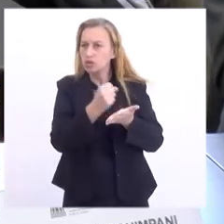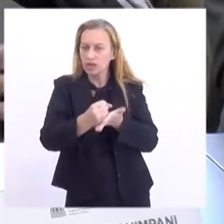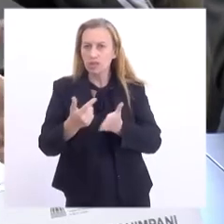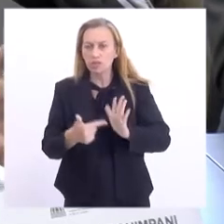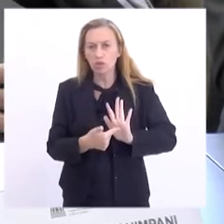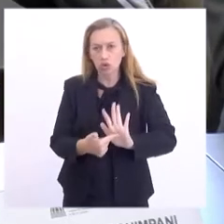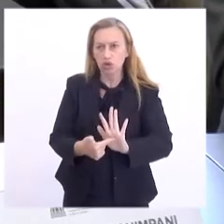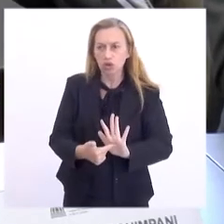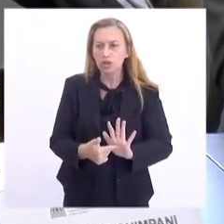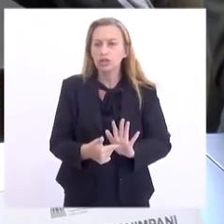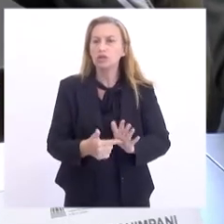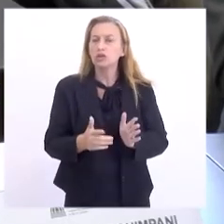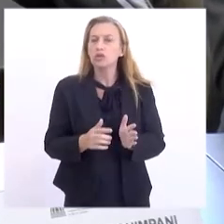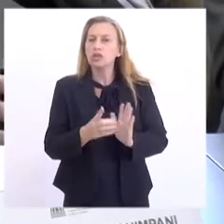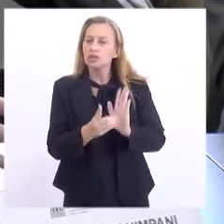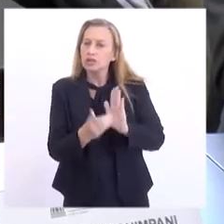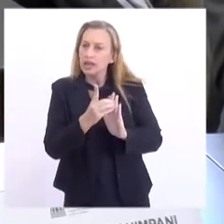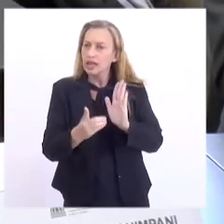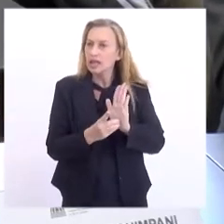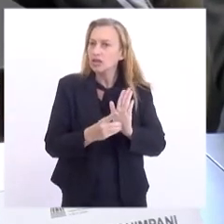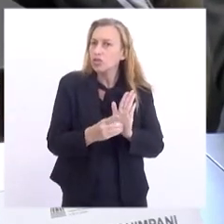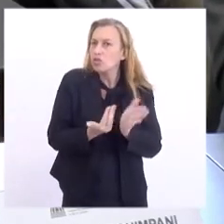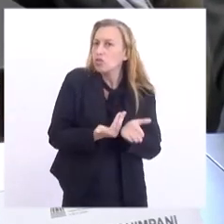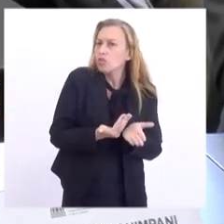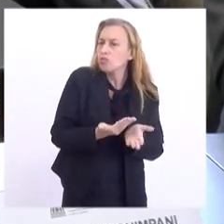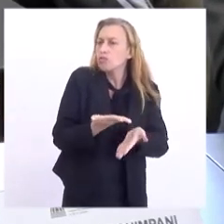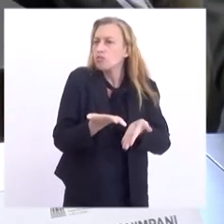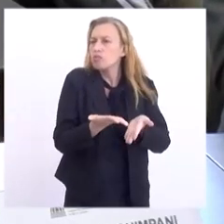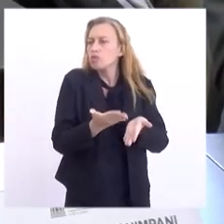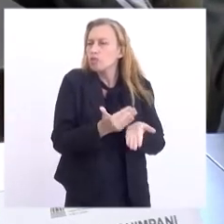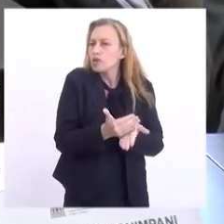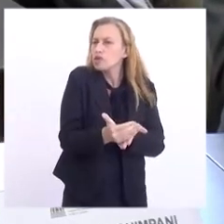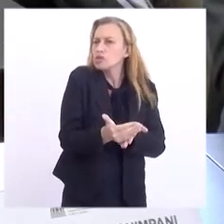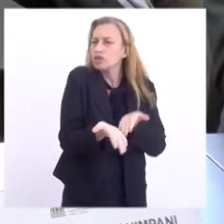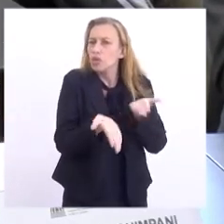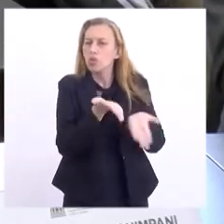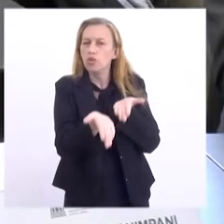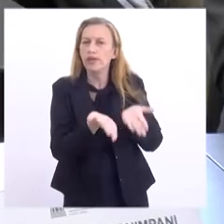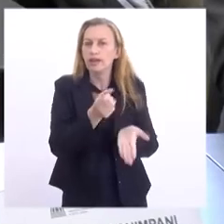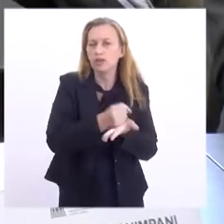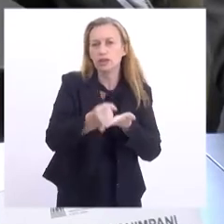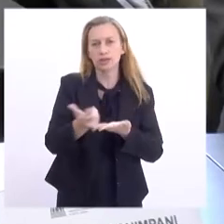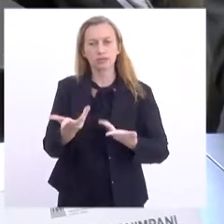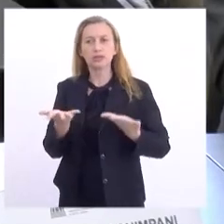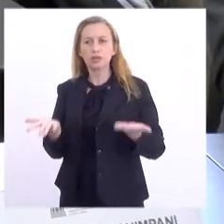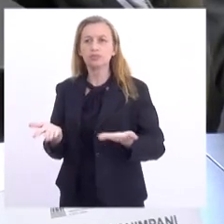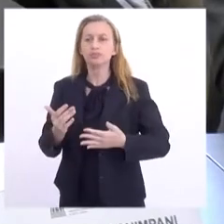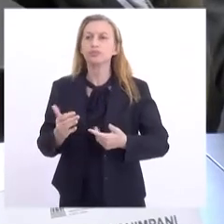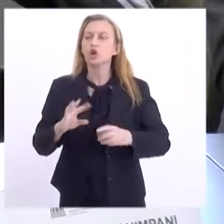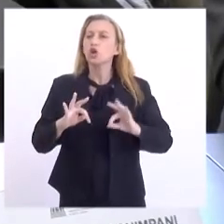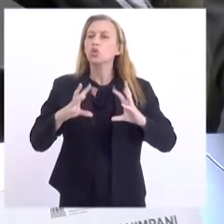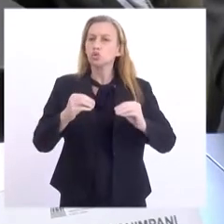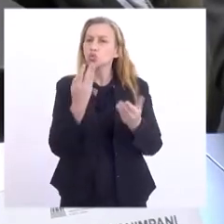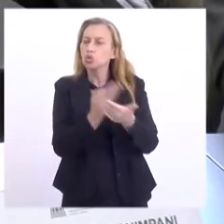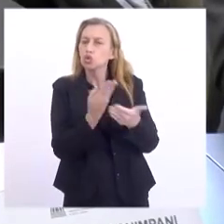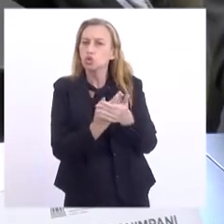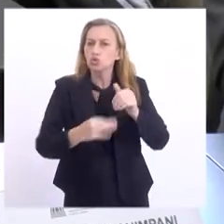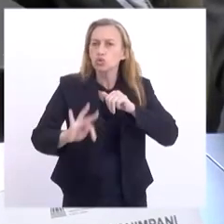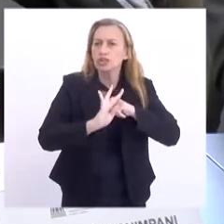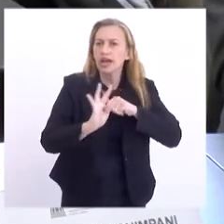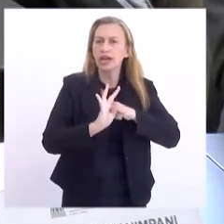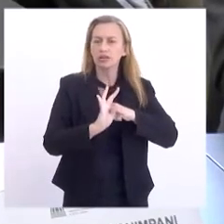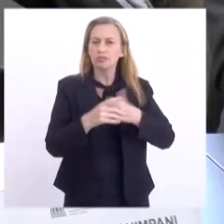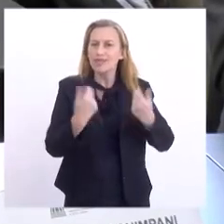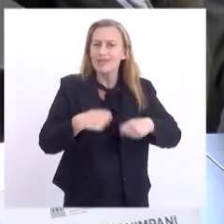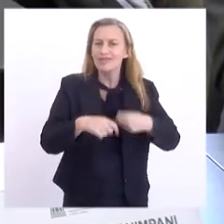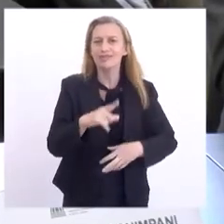apresenta Então a partir desse decreto a gente passou até um tratamento uniforme dessas contratações então tudo que o estudo técnico preliminar